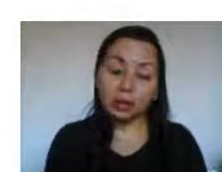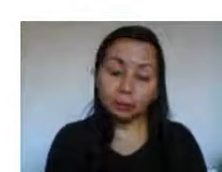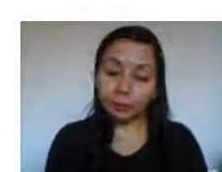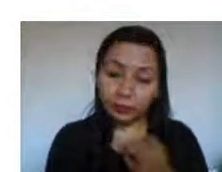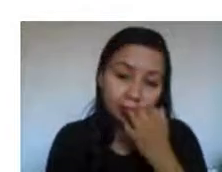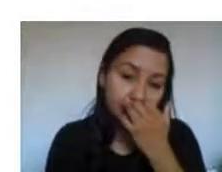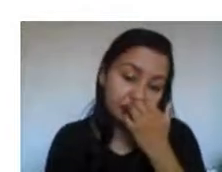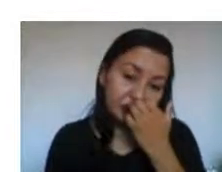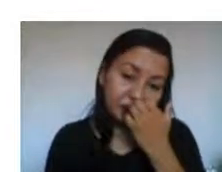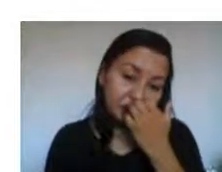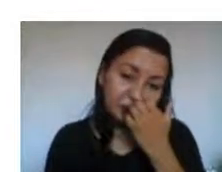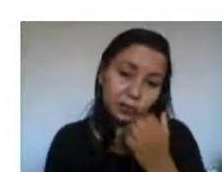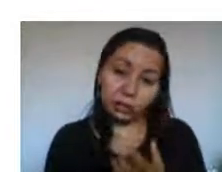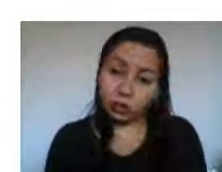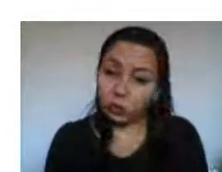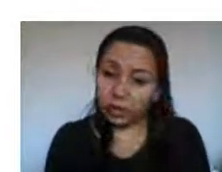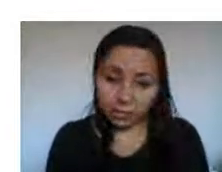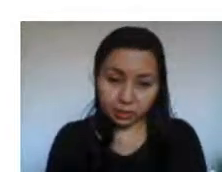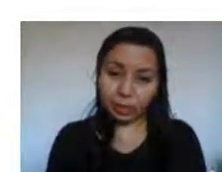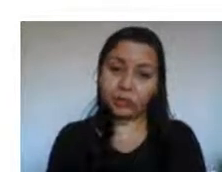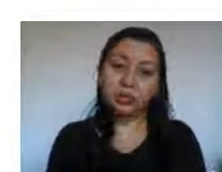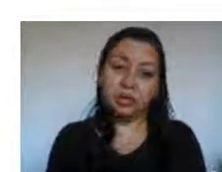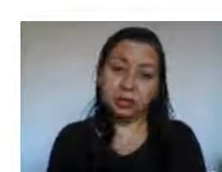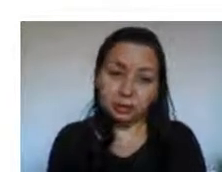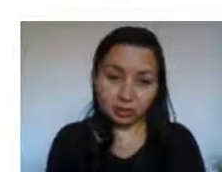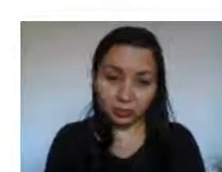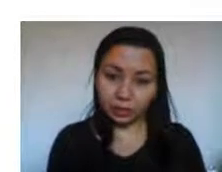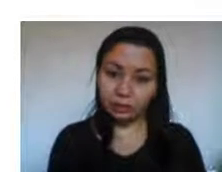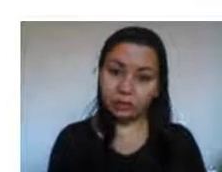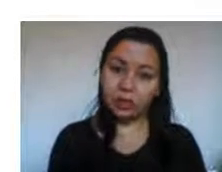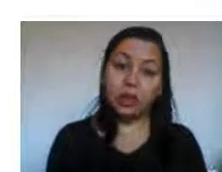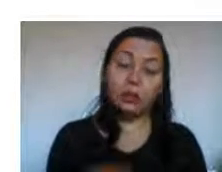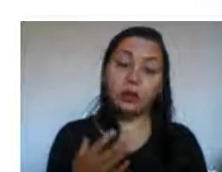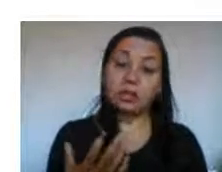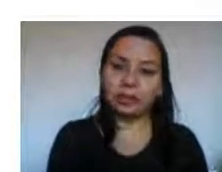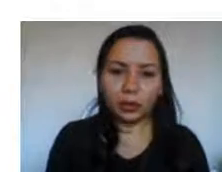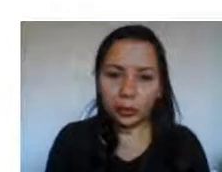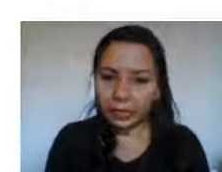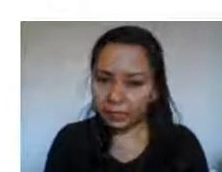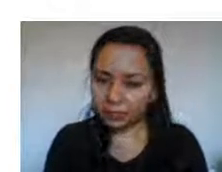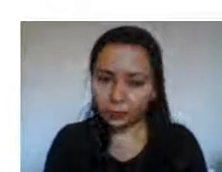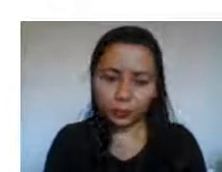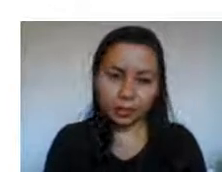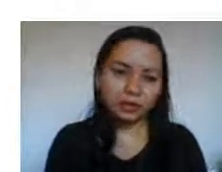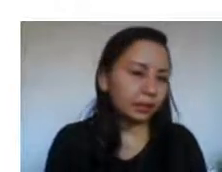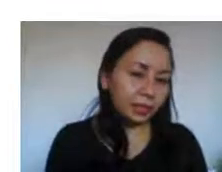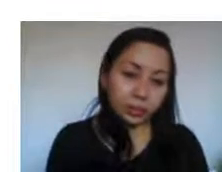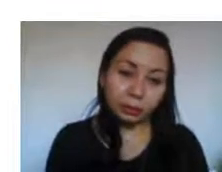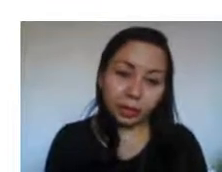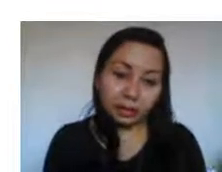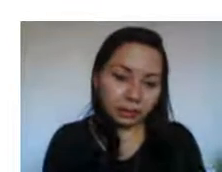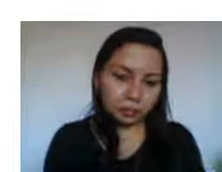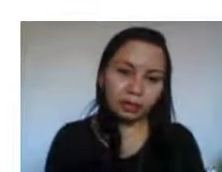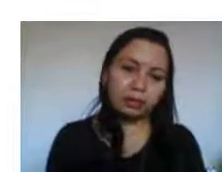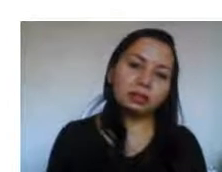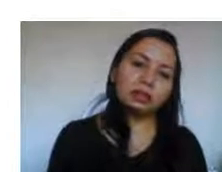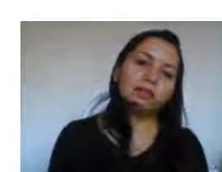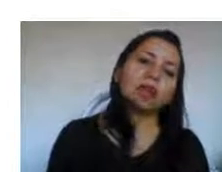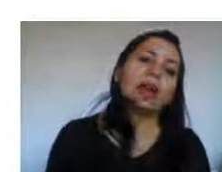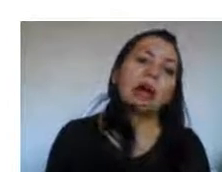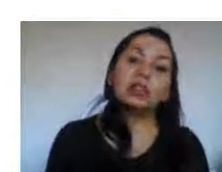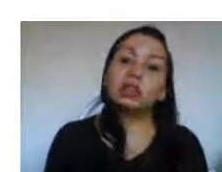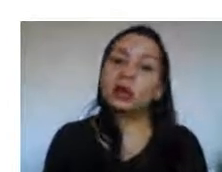da fixação, digamos, de nutrientes a partir das raízes dessas plantas. Por causa da matéria orgânica disponibilizada a partir também dessas